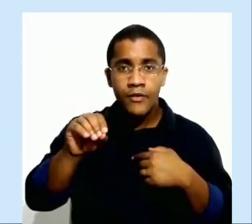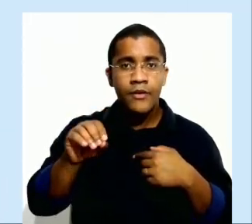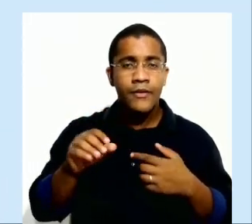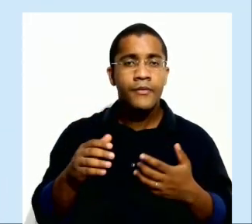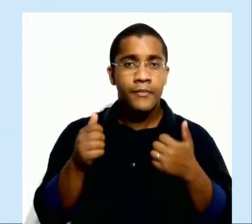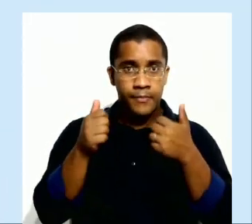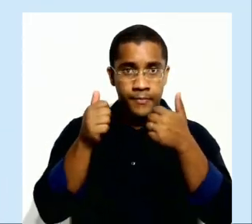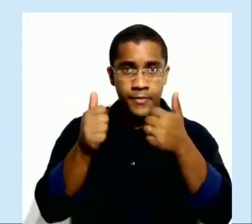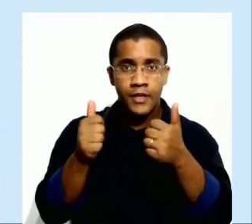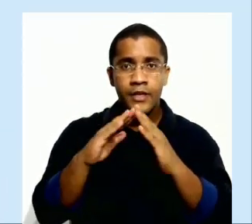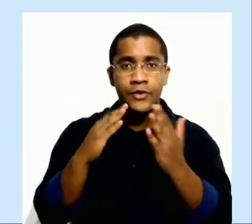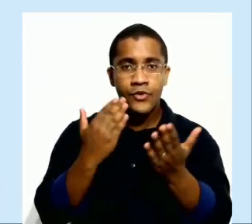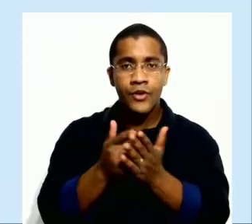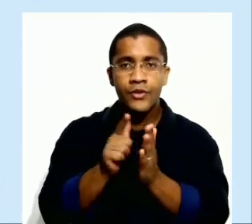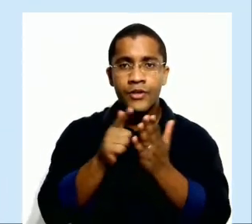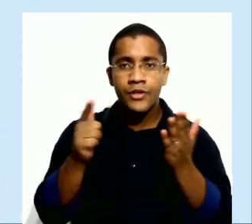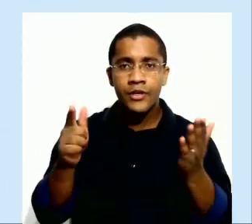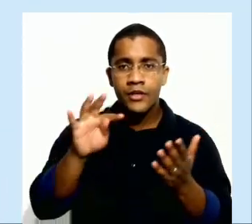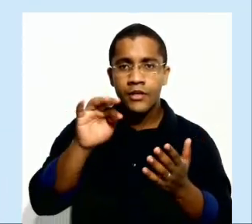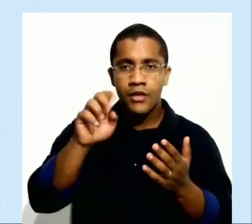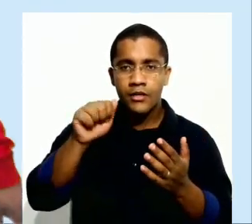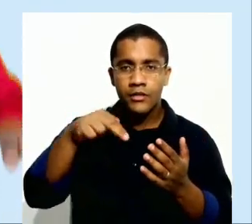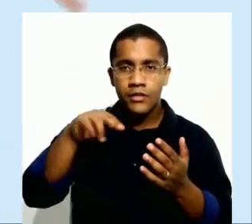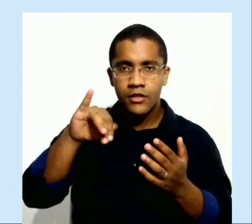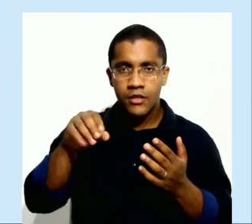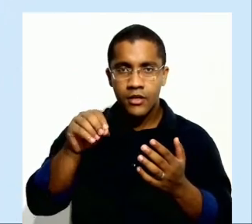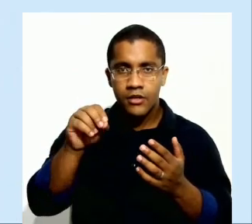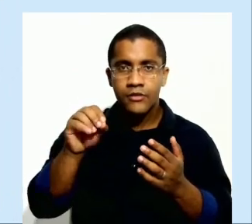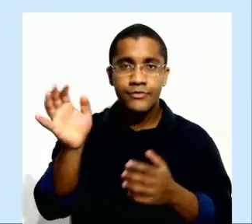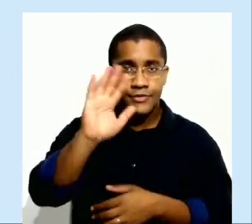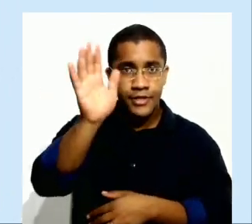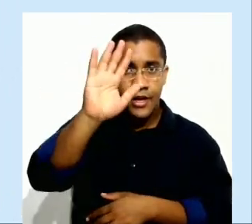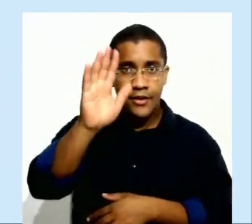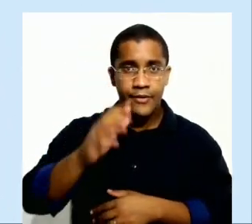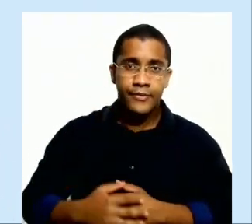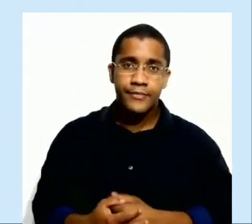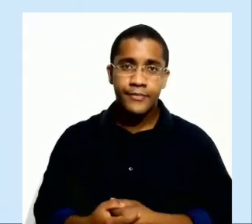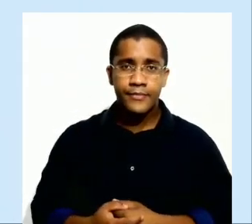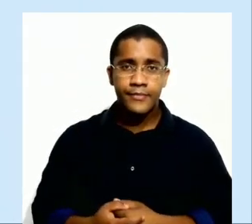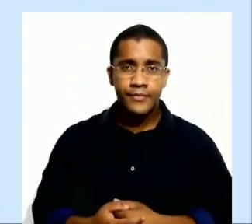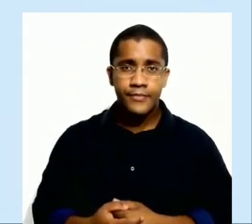professor Queres ou não Queres da Escola Jornalista Trajano Chacon. Tchau, fui embora!